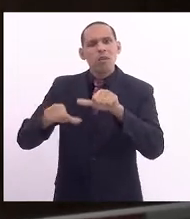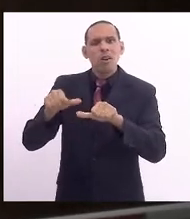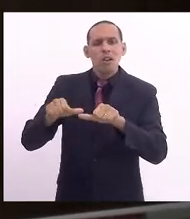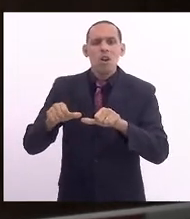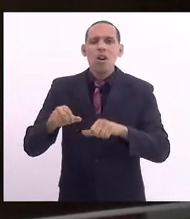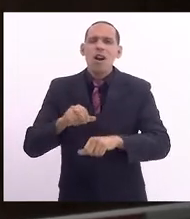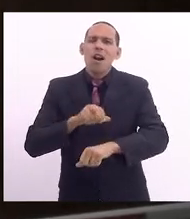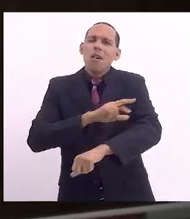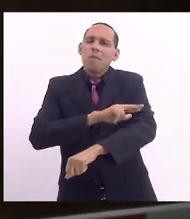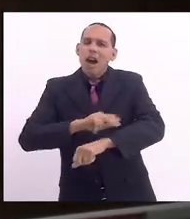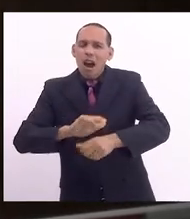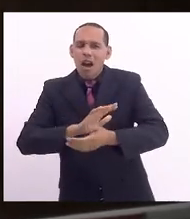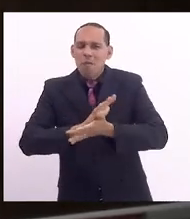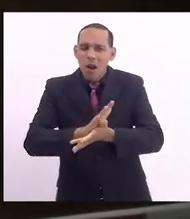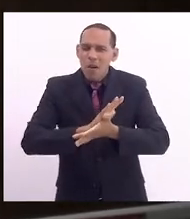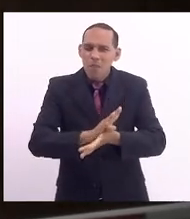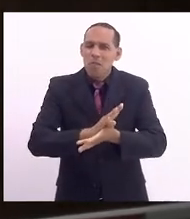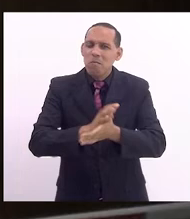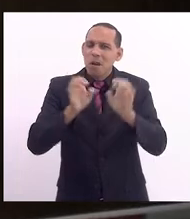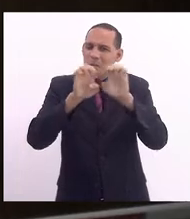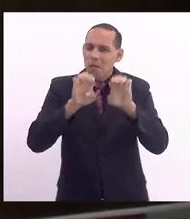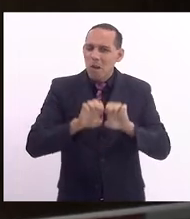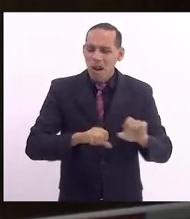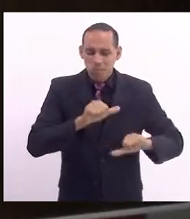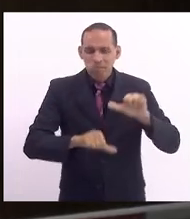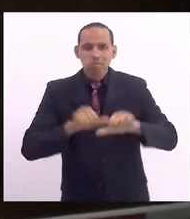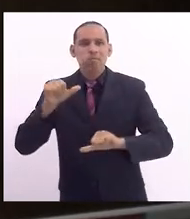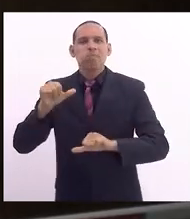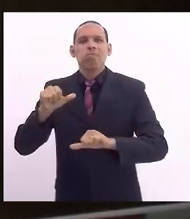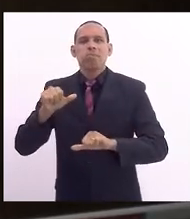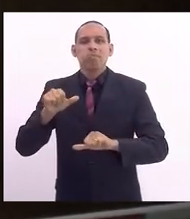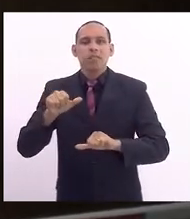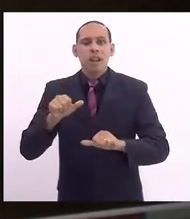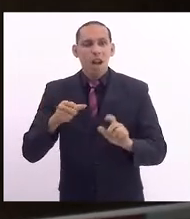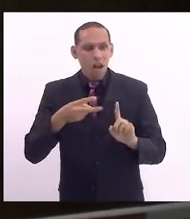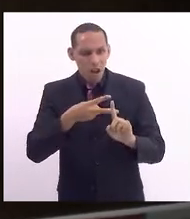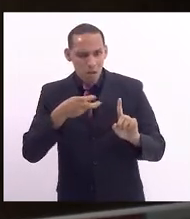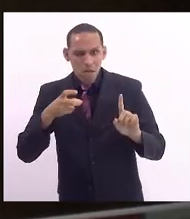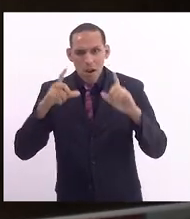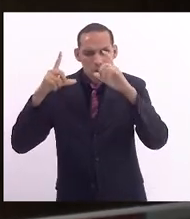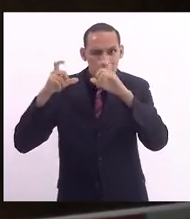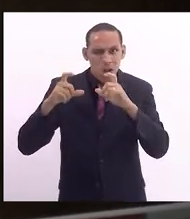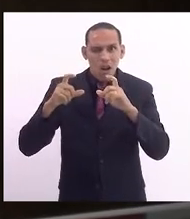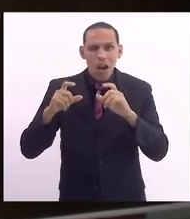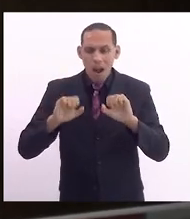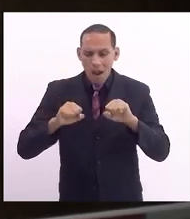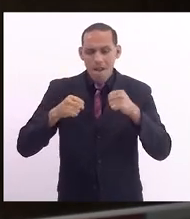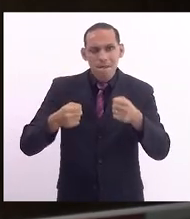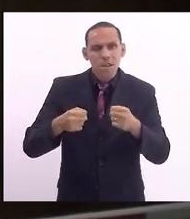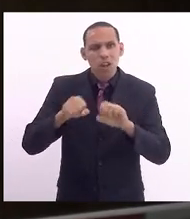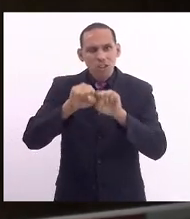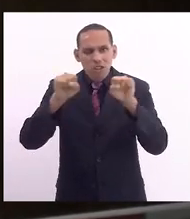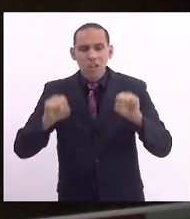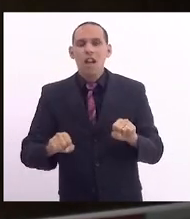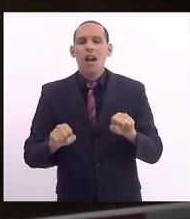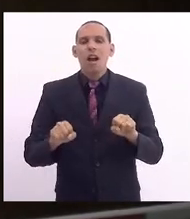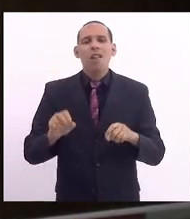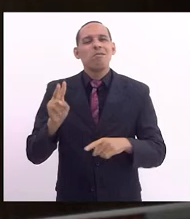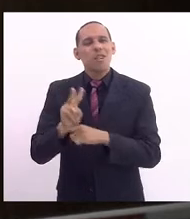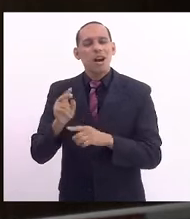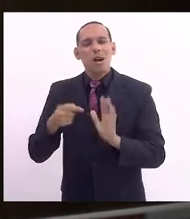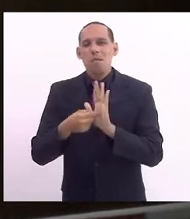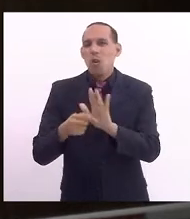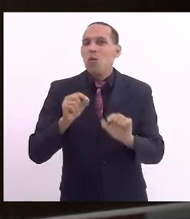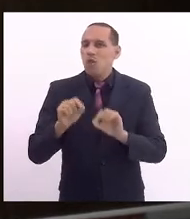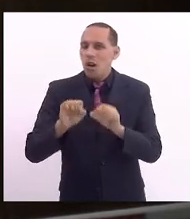O reconhecimento fotográfico, Thalíria, ele nada mais é do que o reforço desse sistema. A Defensoria mostrou que 83% dos